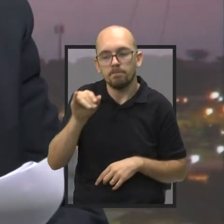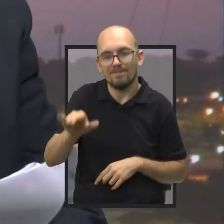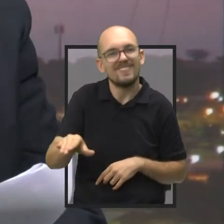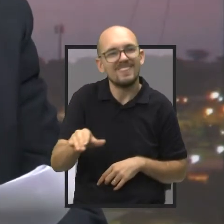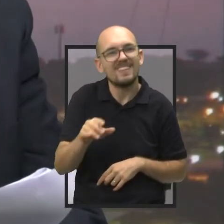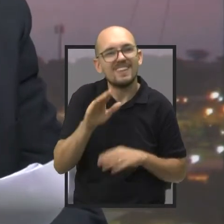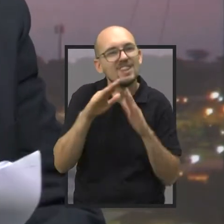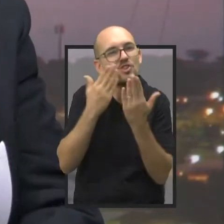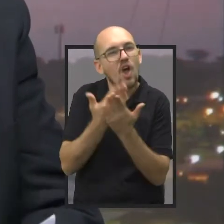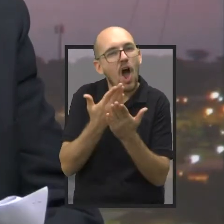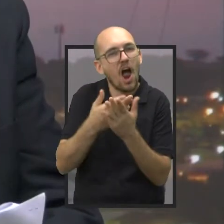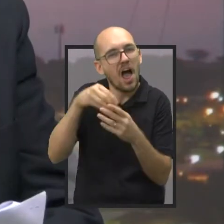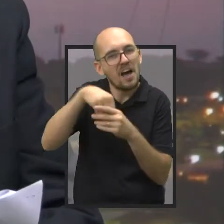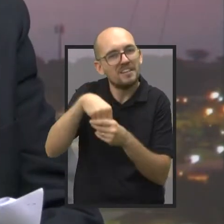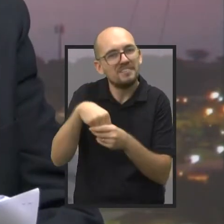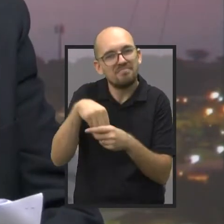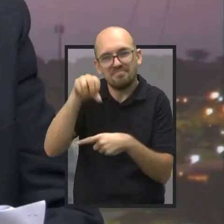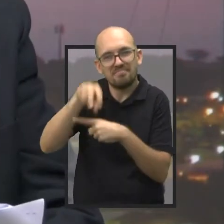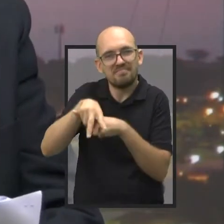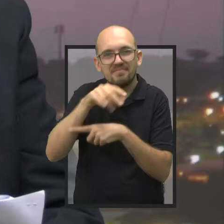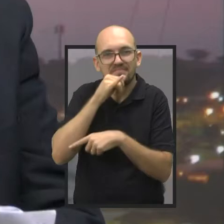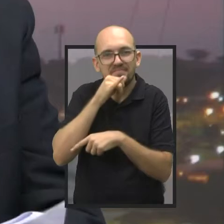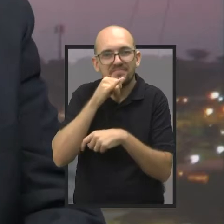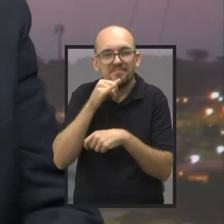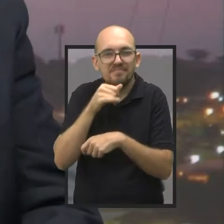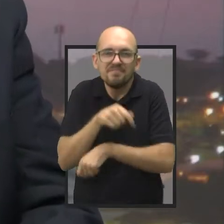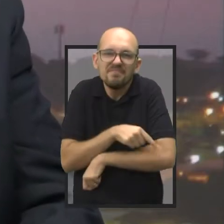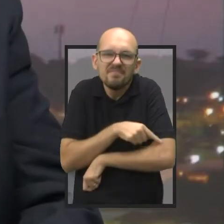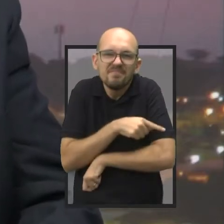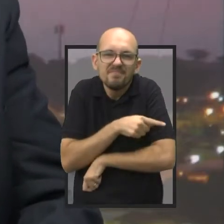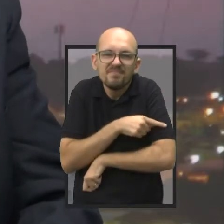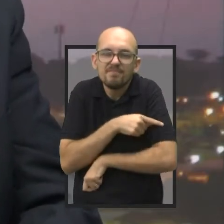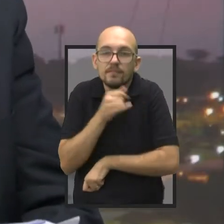na escola, no ensino básico, ele